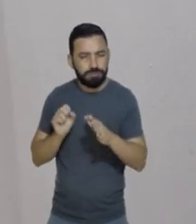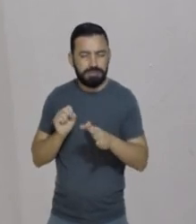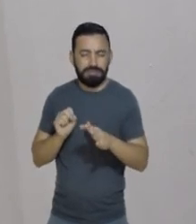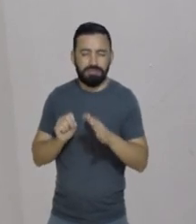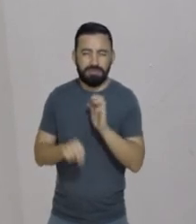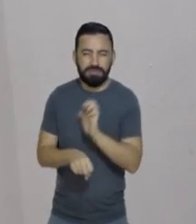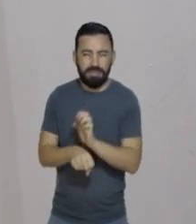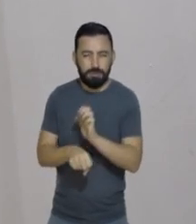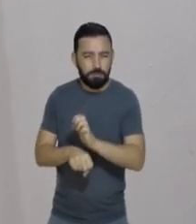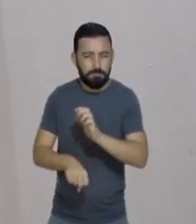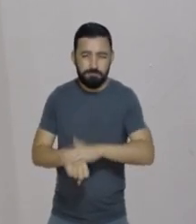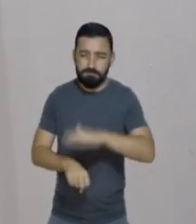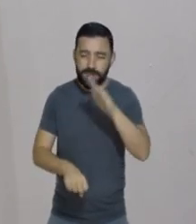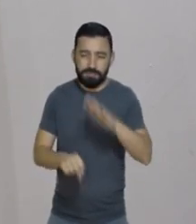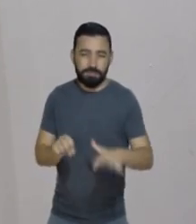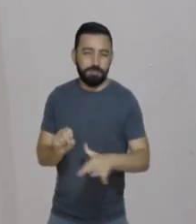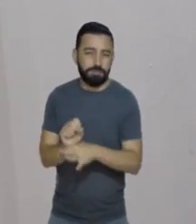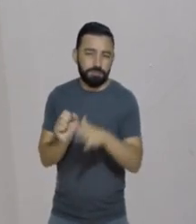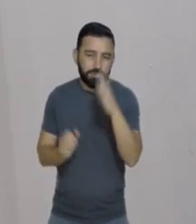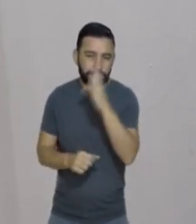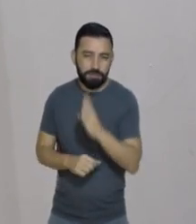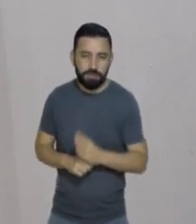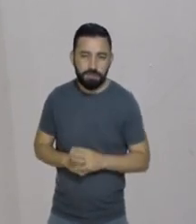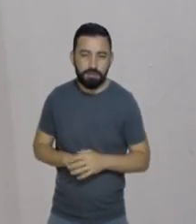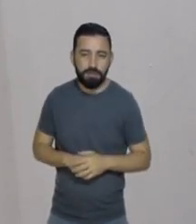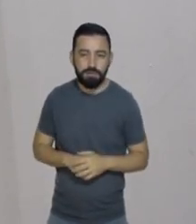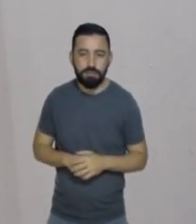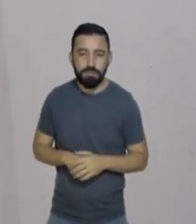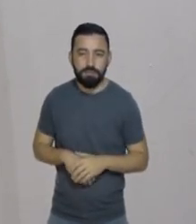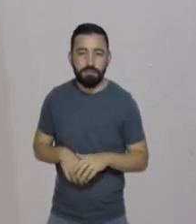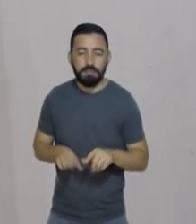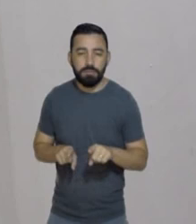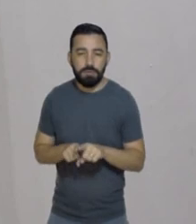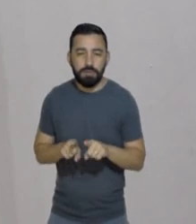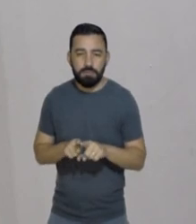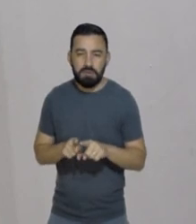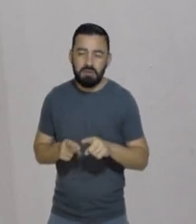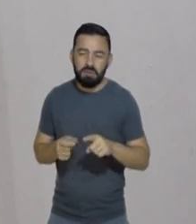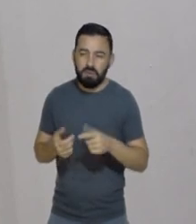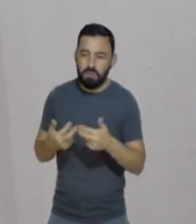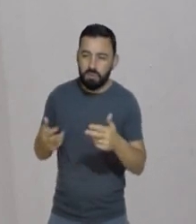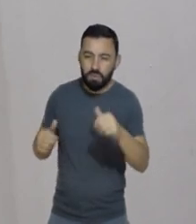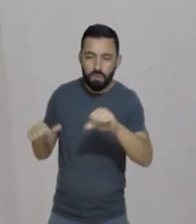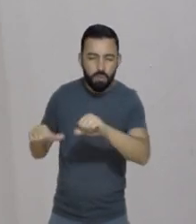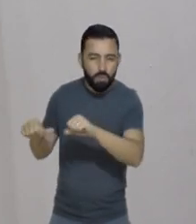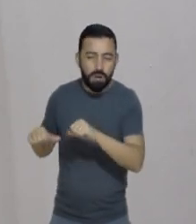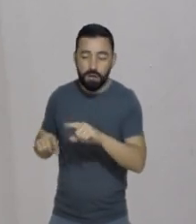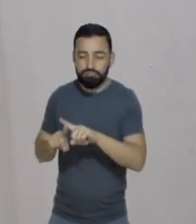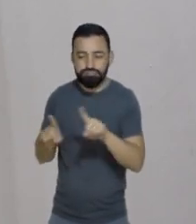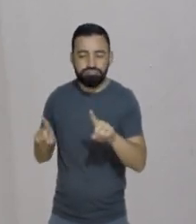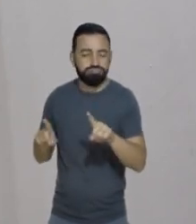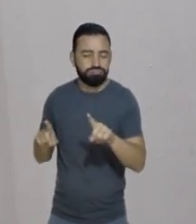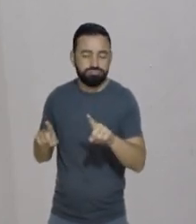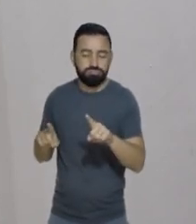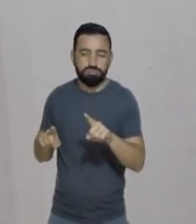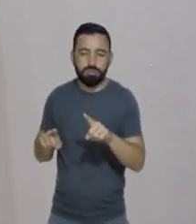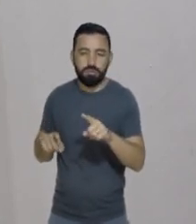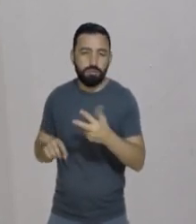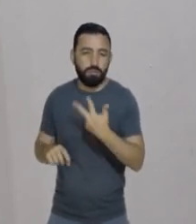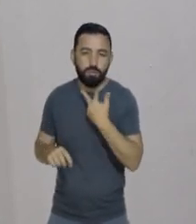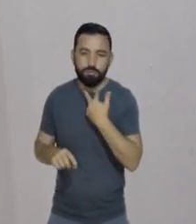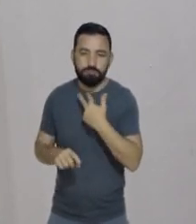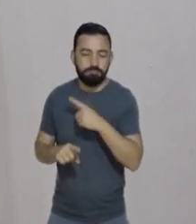seguro do Brasil, o estado onde a bandidagem realmente não tem vez. Eu estendo o